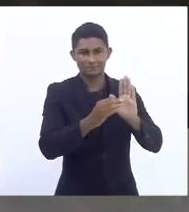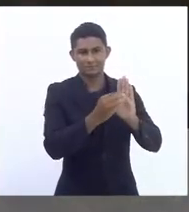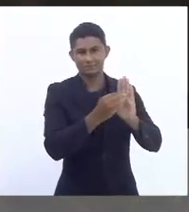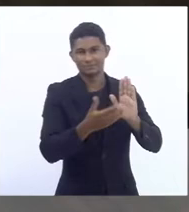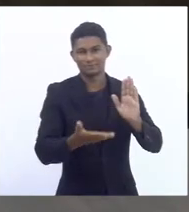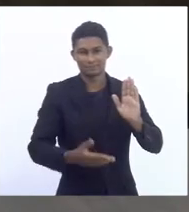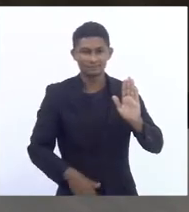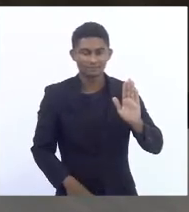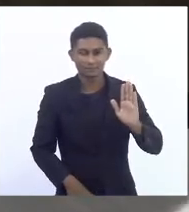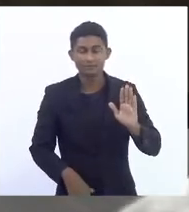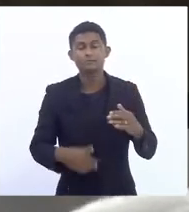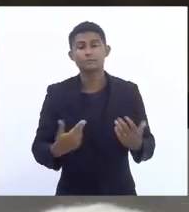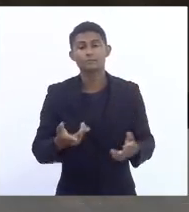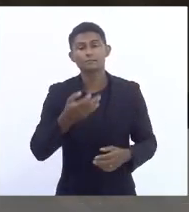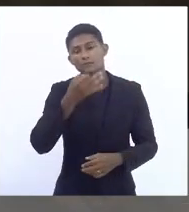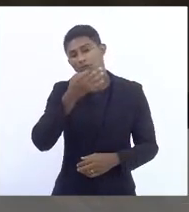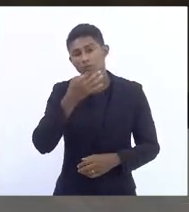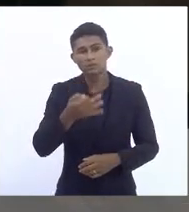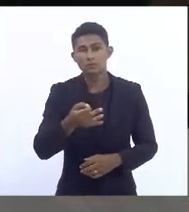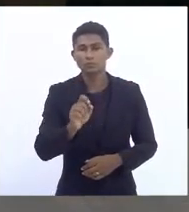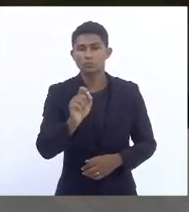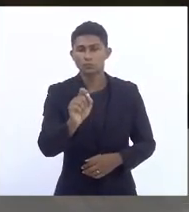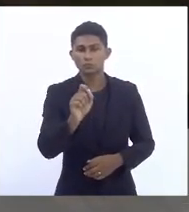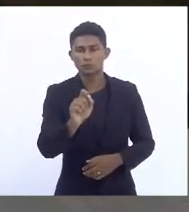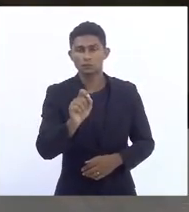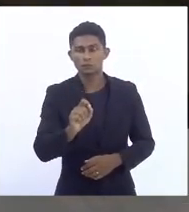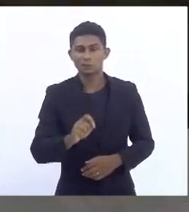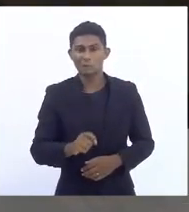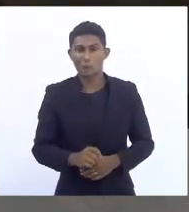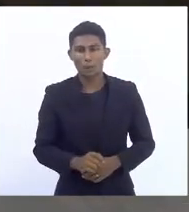parecer é pela